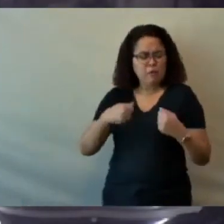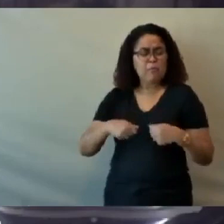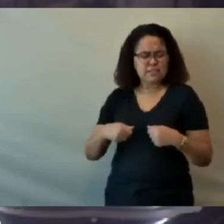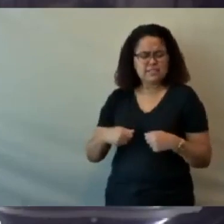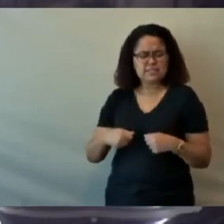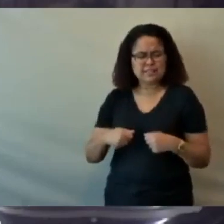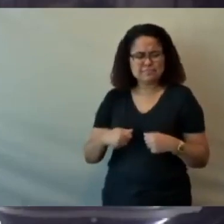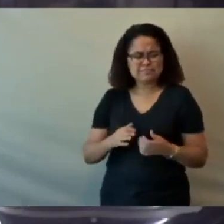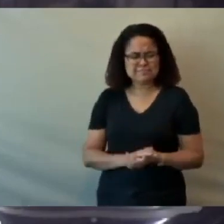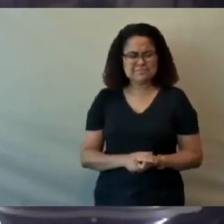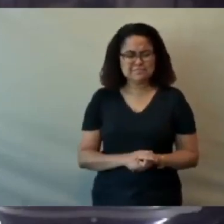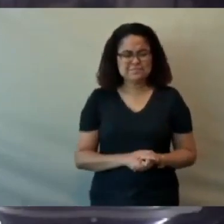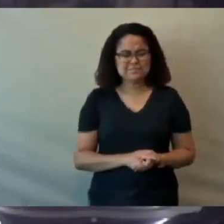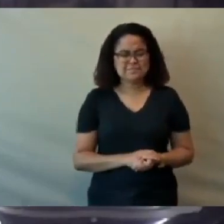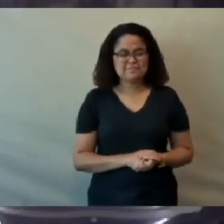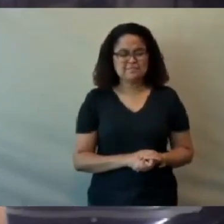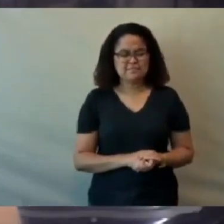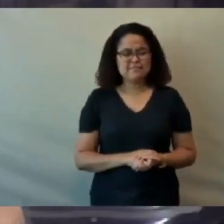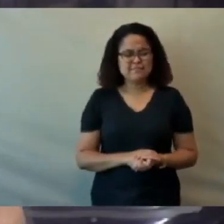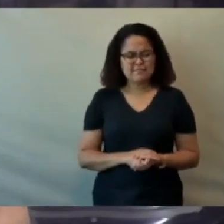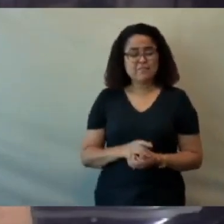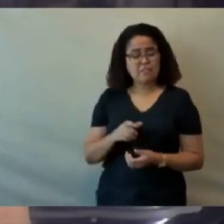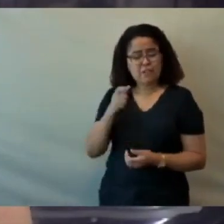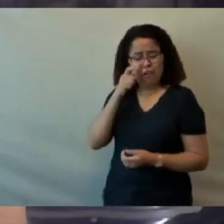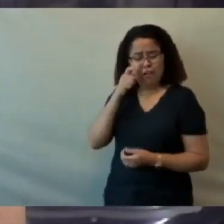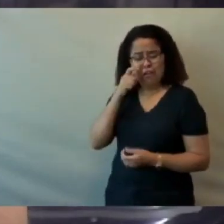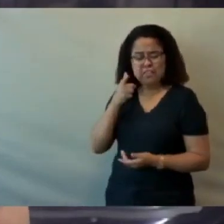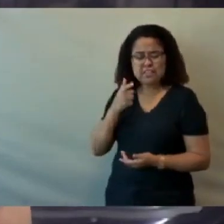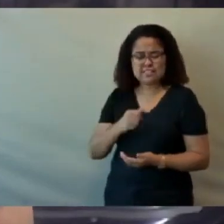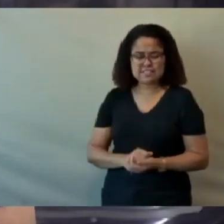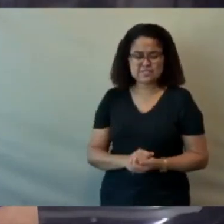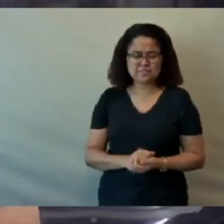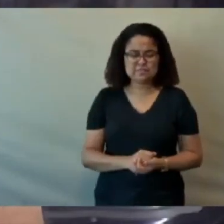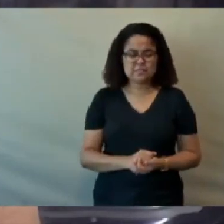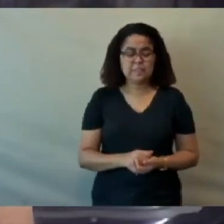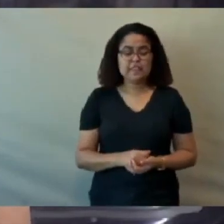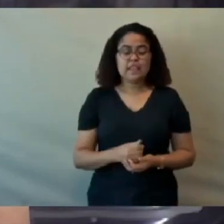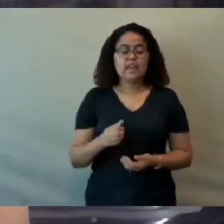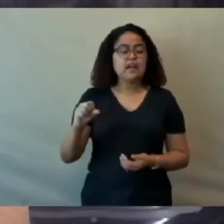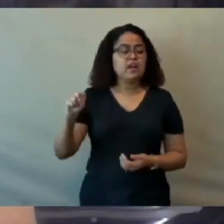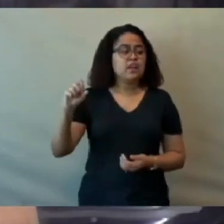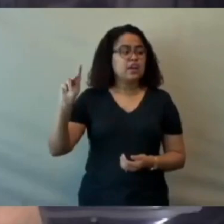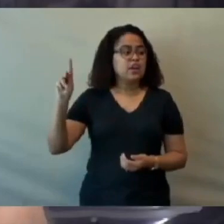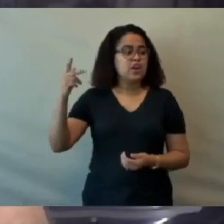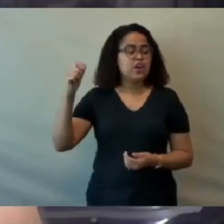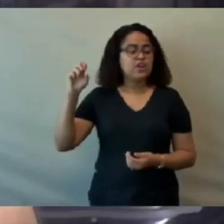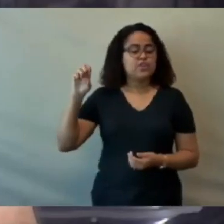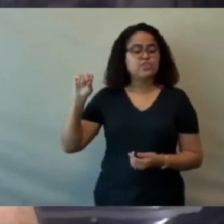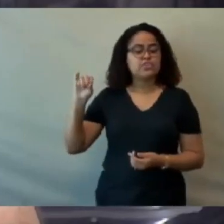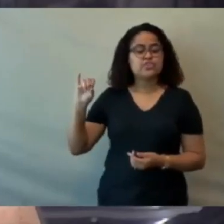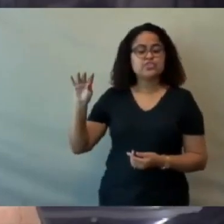interessante. Mas eu vou passar a palavra agora para a Sheila e depois eu passo para mais alguém que está online aí, ok?